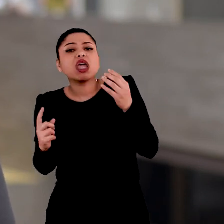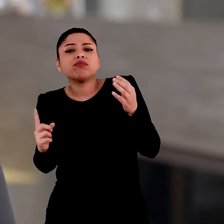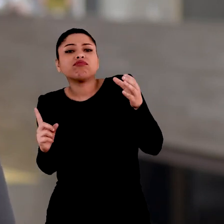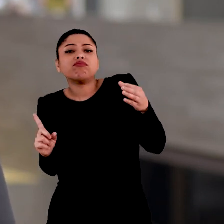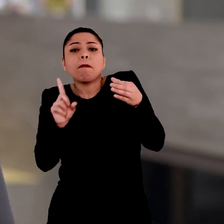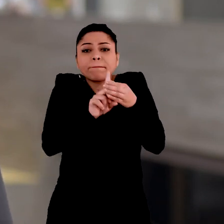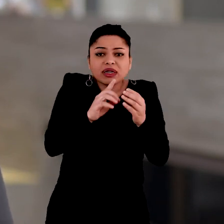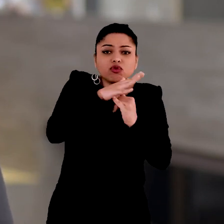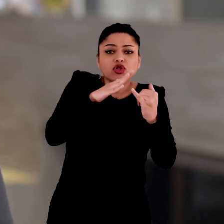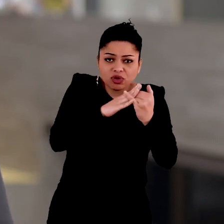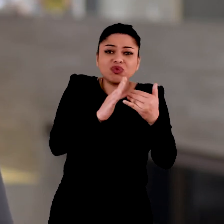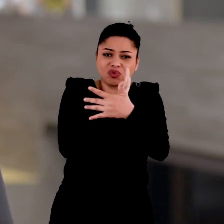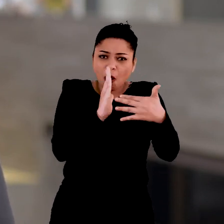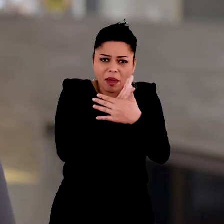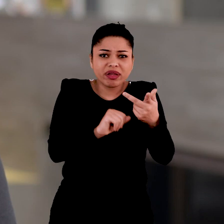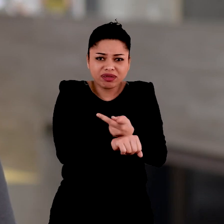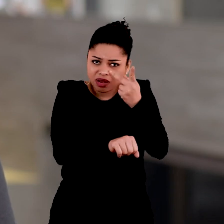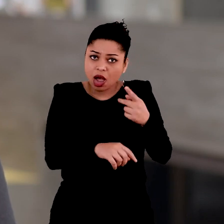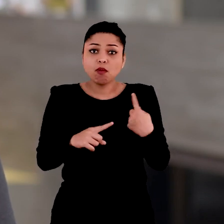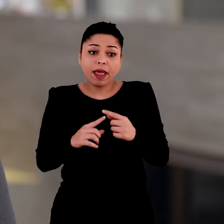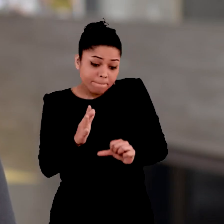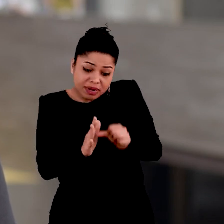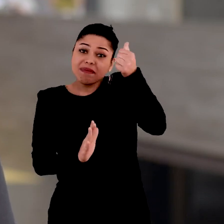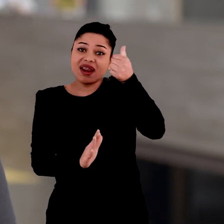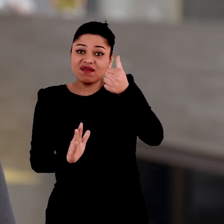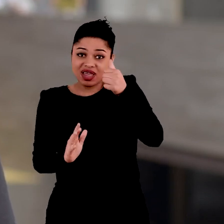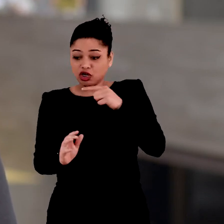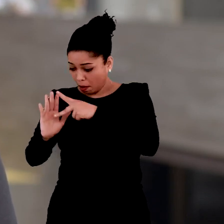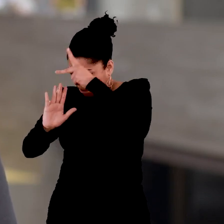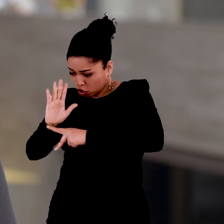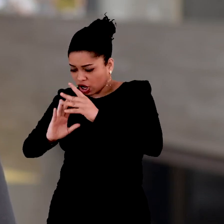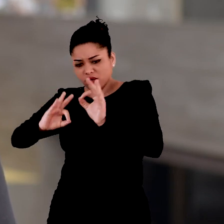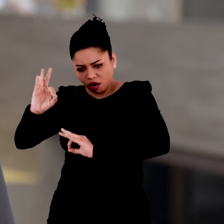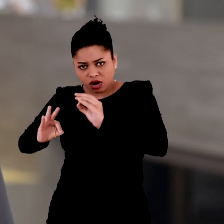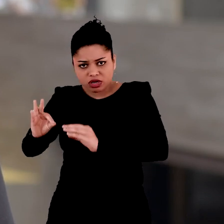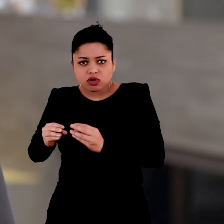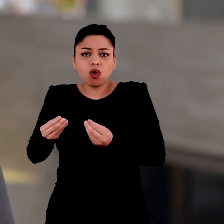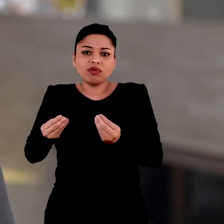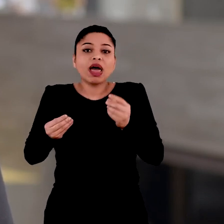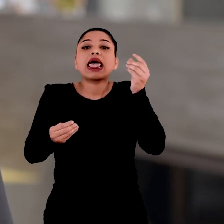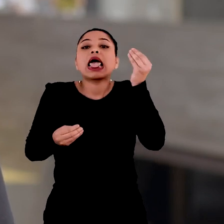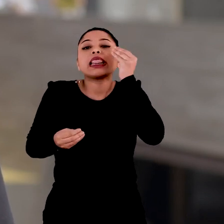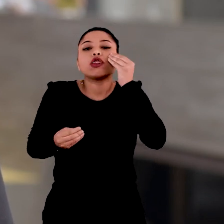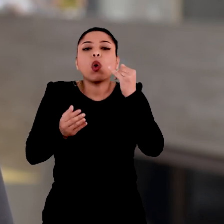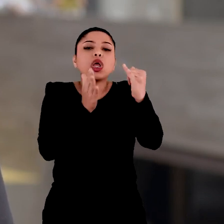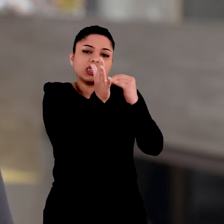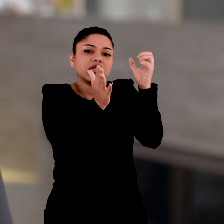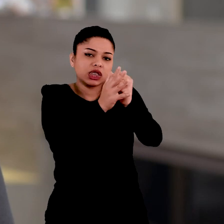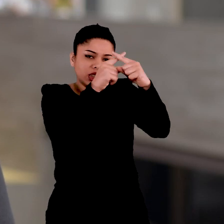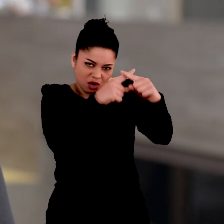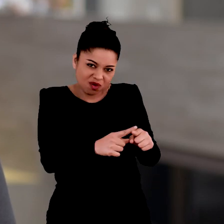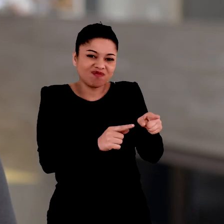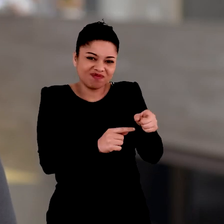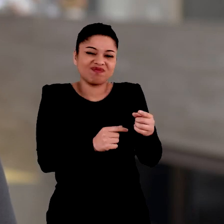sendo tudo muito, muito bacana, está sendo tudo muito gratificante por se tratar de uma temática tão relevante e tão pouco explorada, assim,